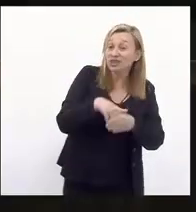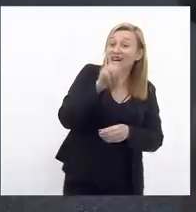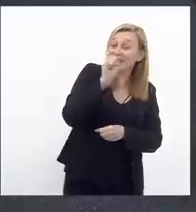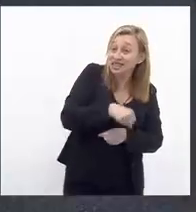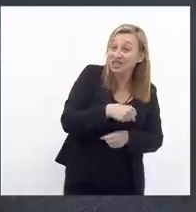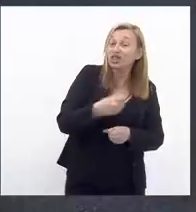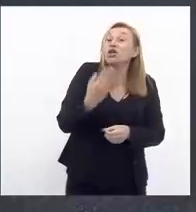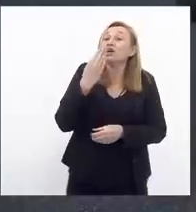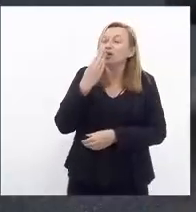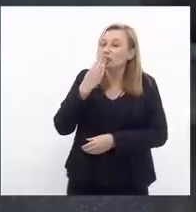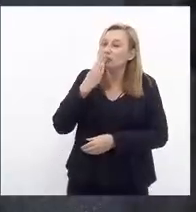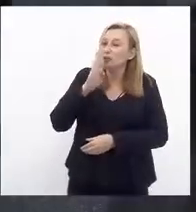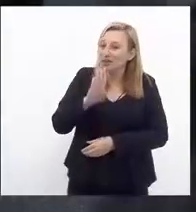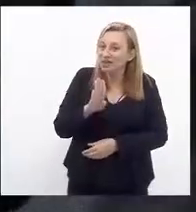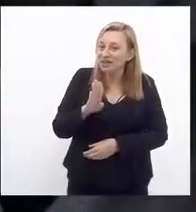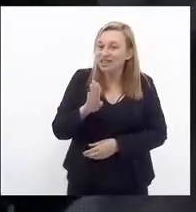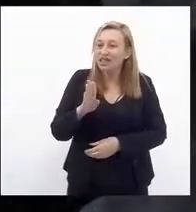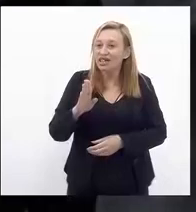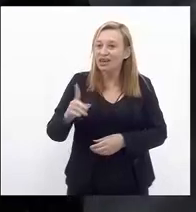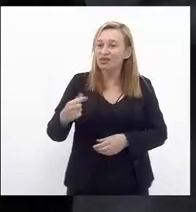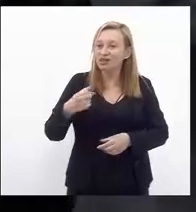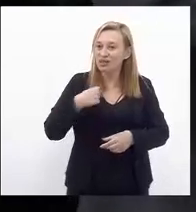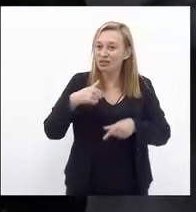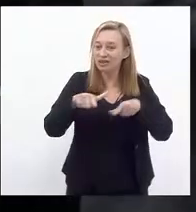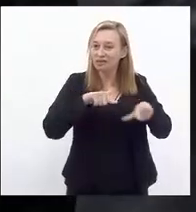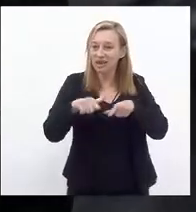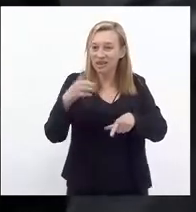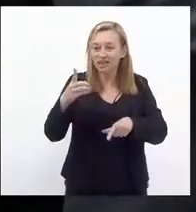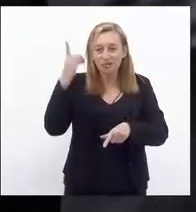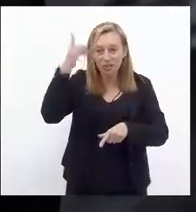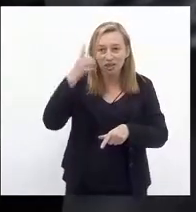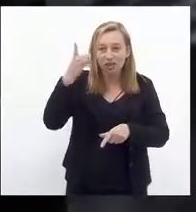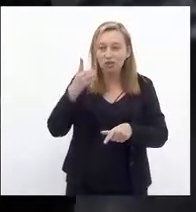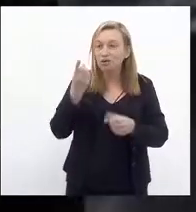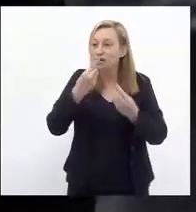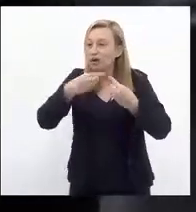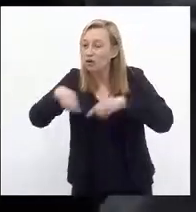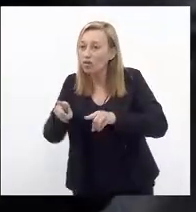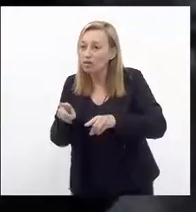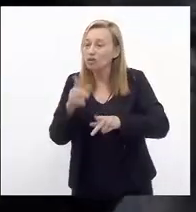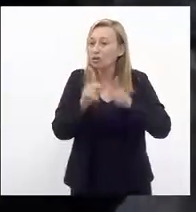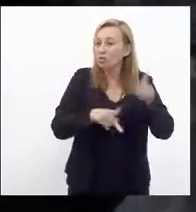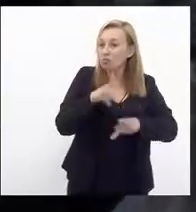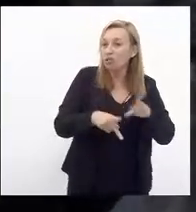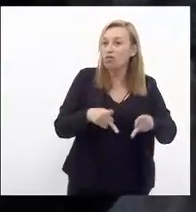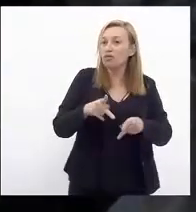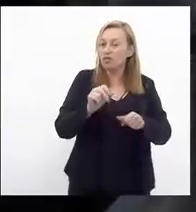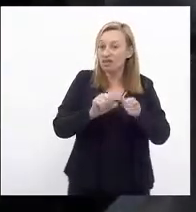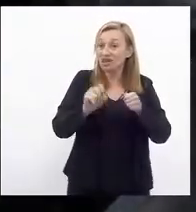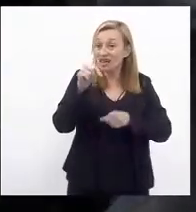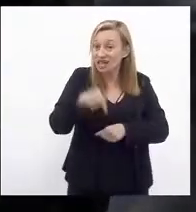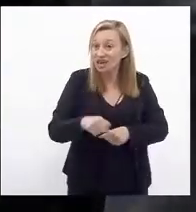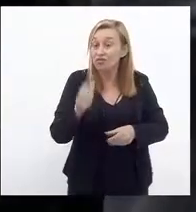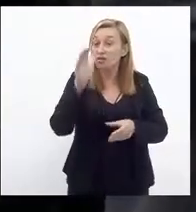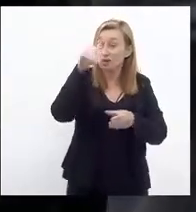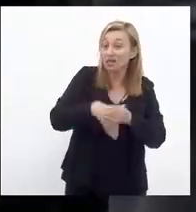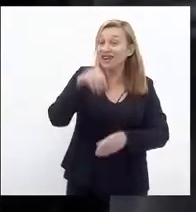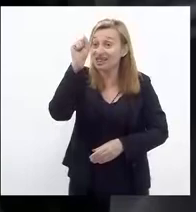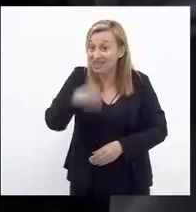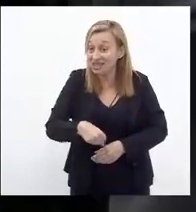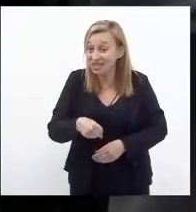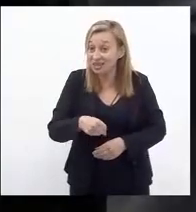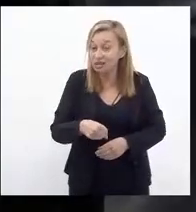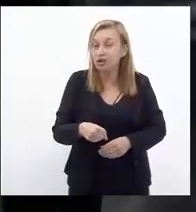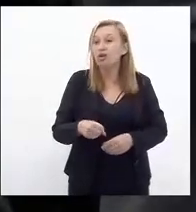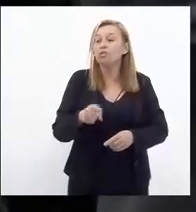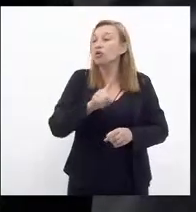que eu jurei quando tomei posse que eu não queria votar contra a população e eu que eu vou fazer aqui eu vou botar assim